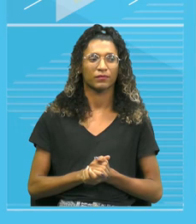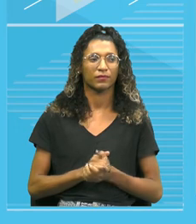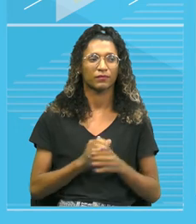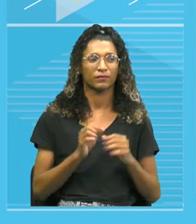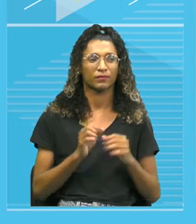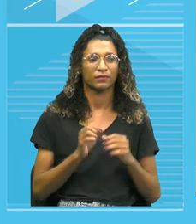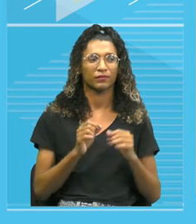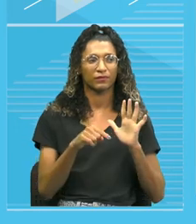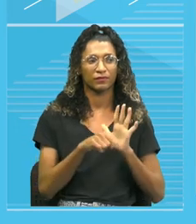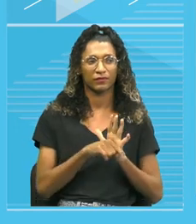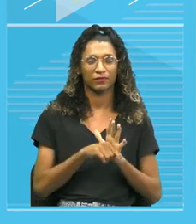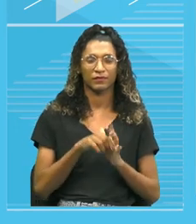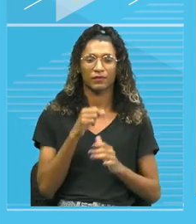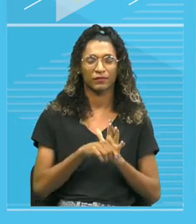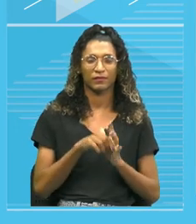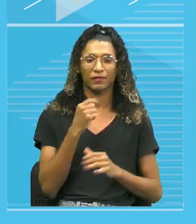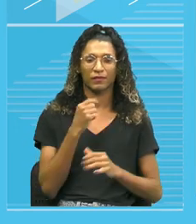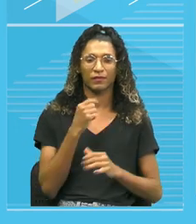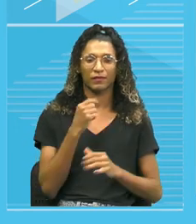menos 1298